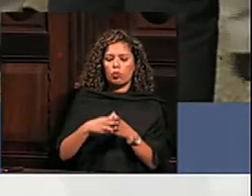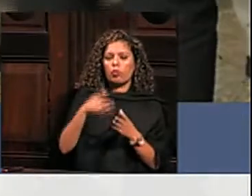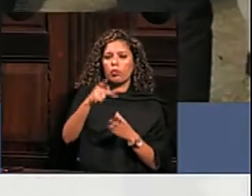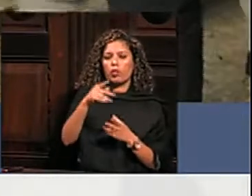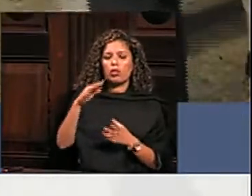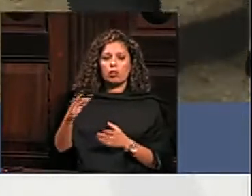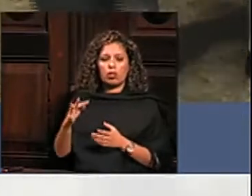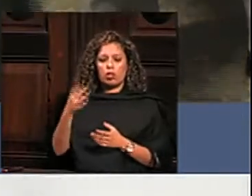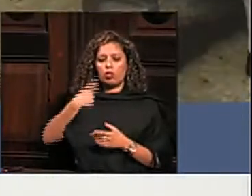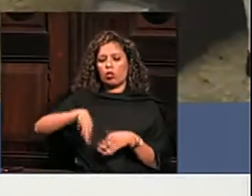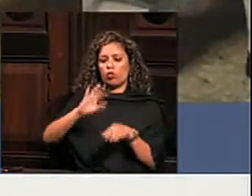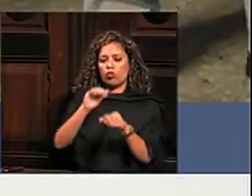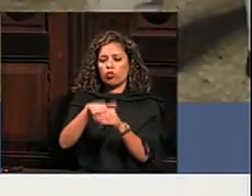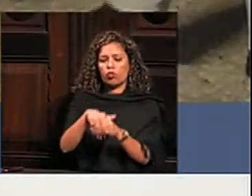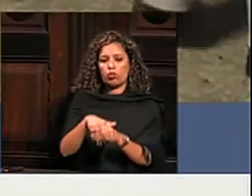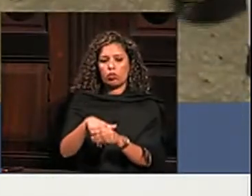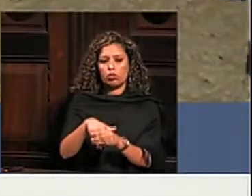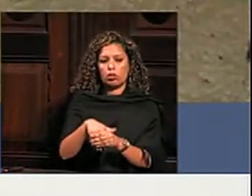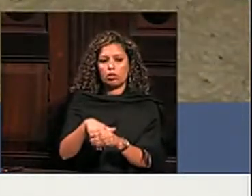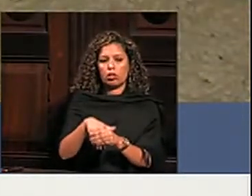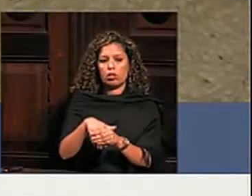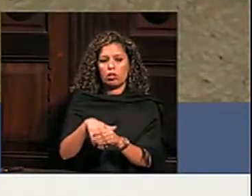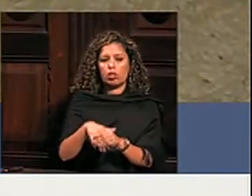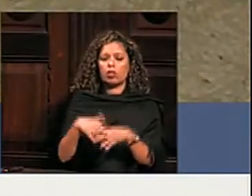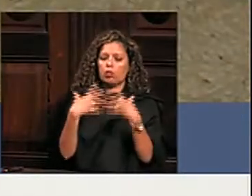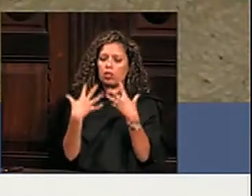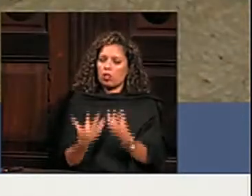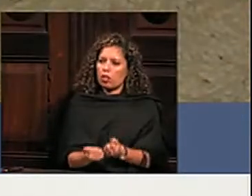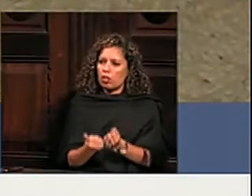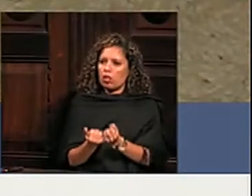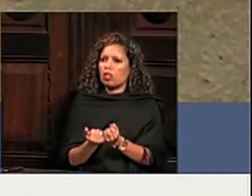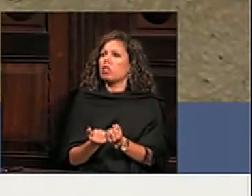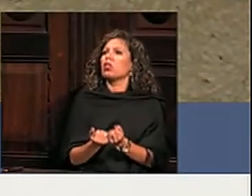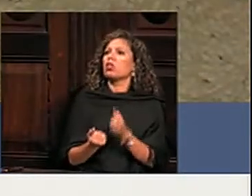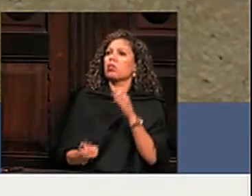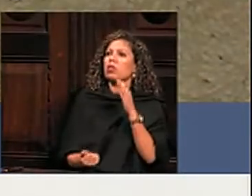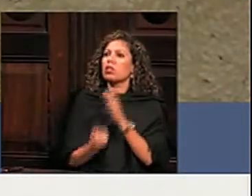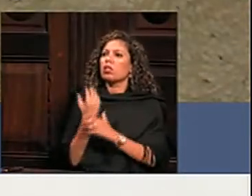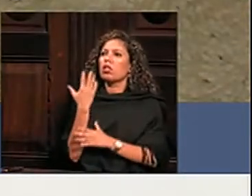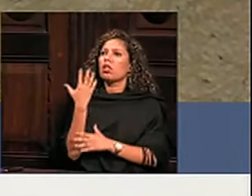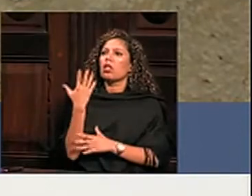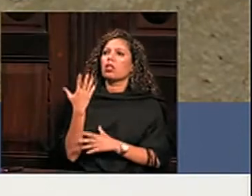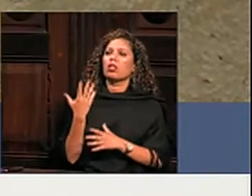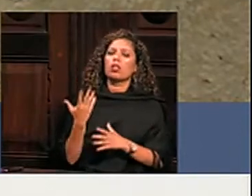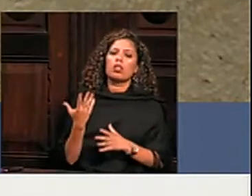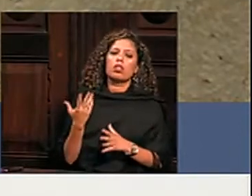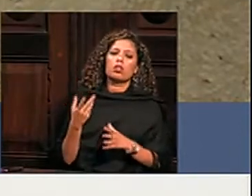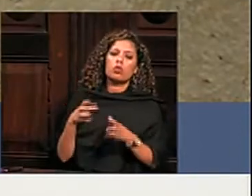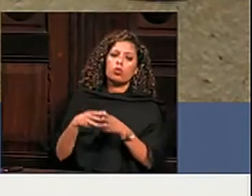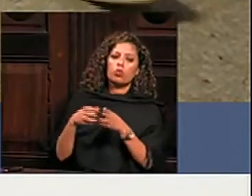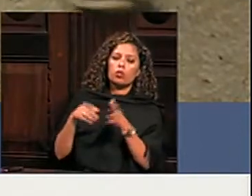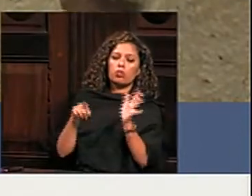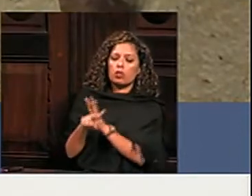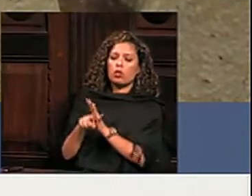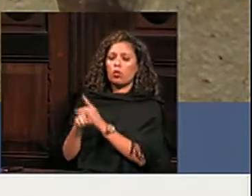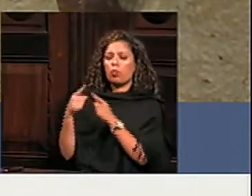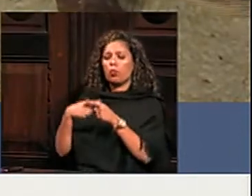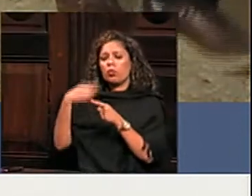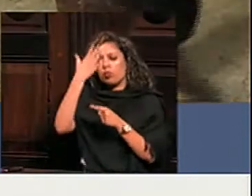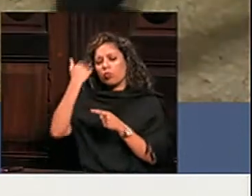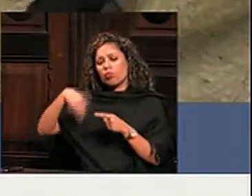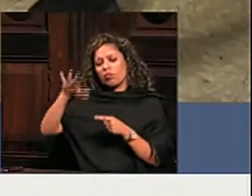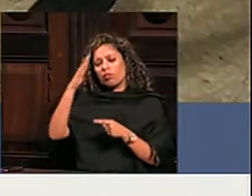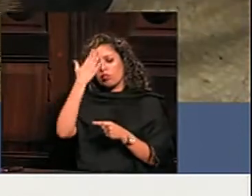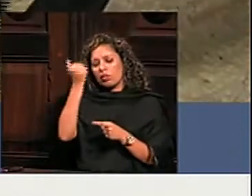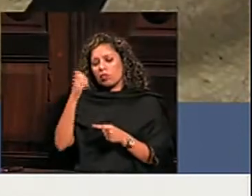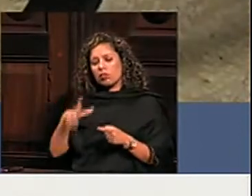Trabalhadores votou com convicção sim à controladoria, porque sabe o papel importante que